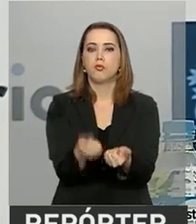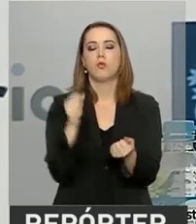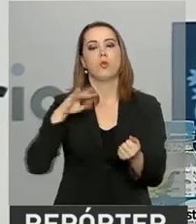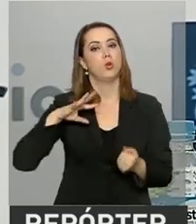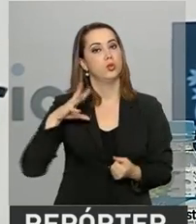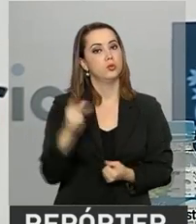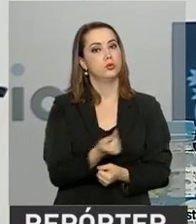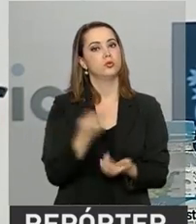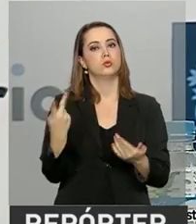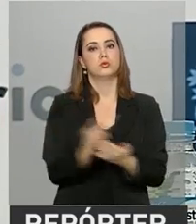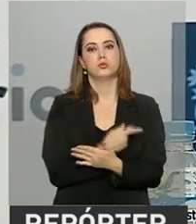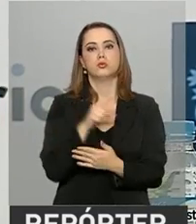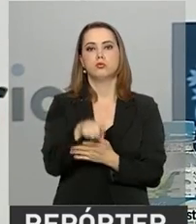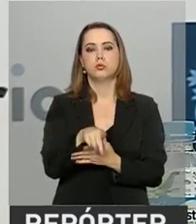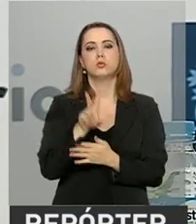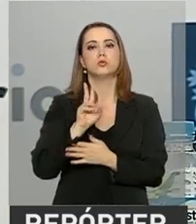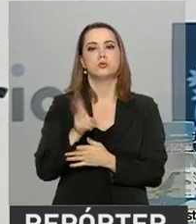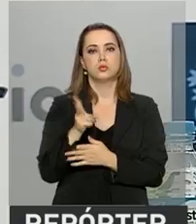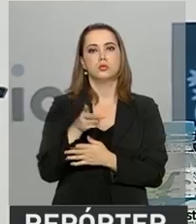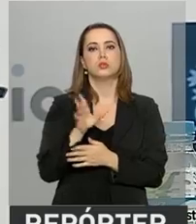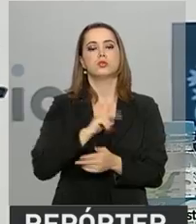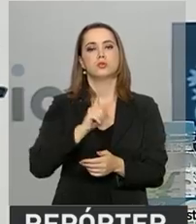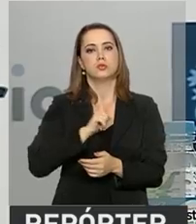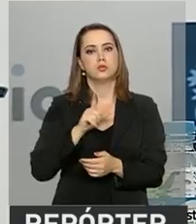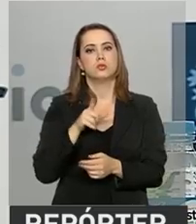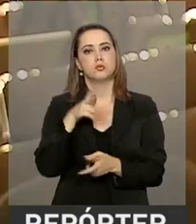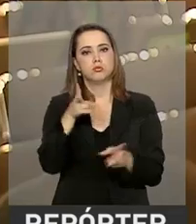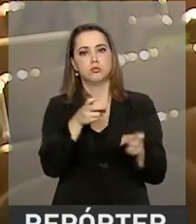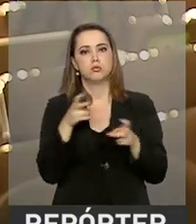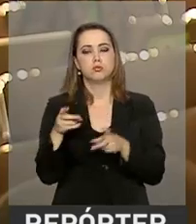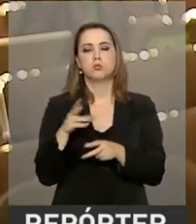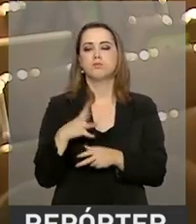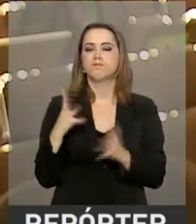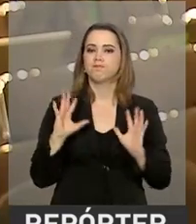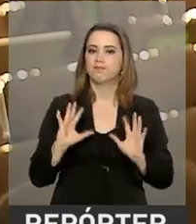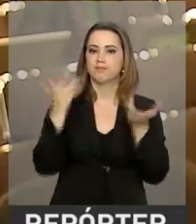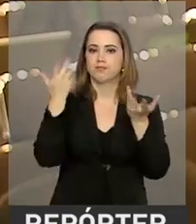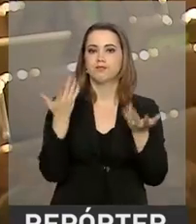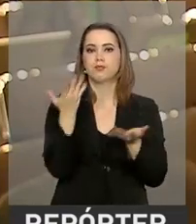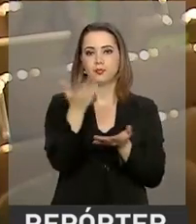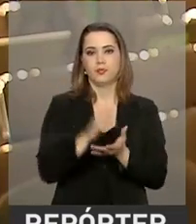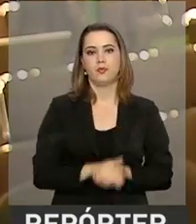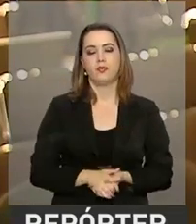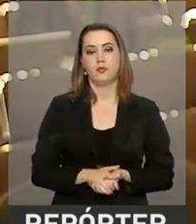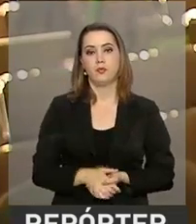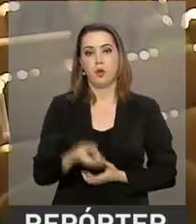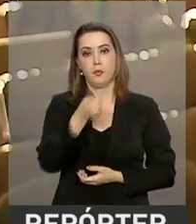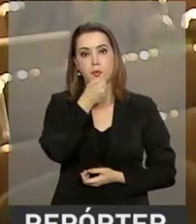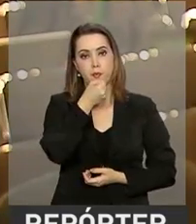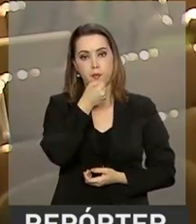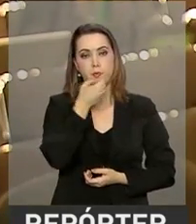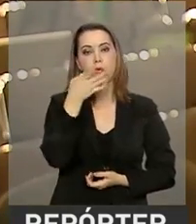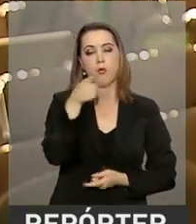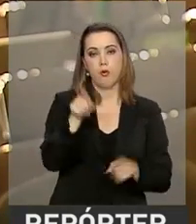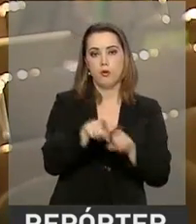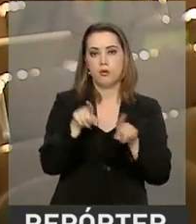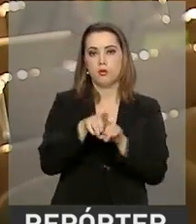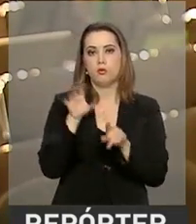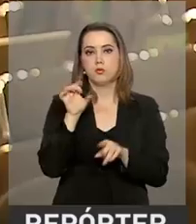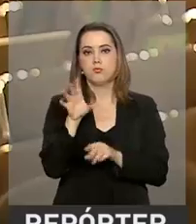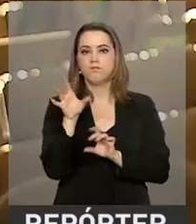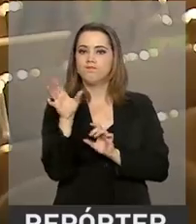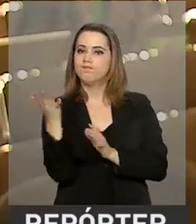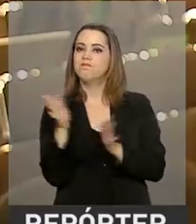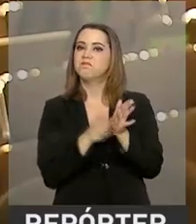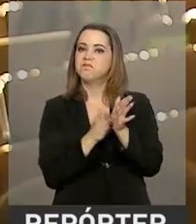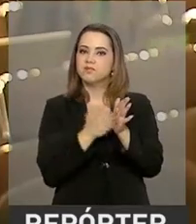tudo ocorreu dentro do previsto e com muito sucesso. O jornalista americano também foi só elogios. Disse